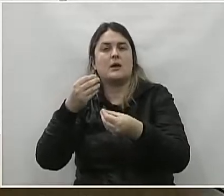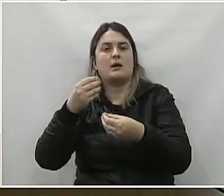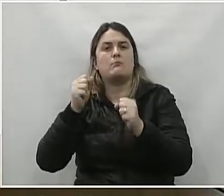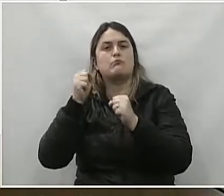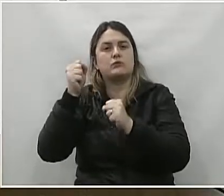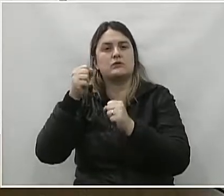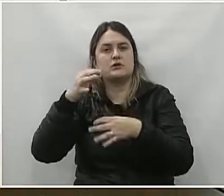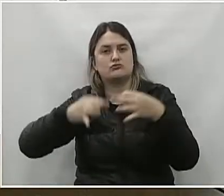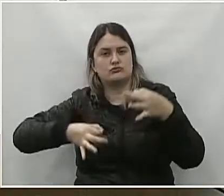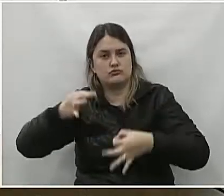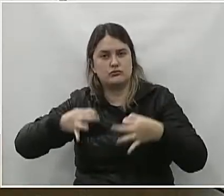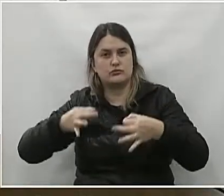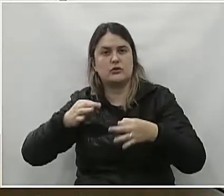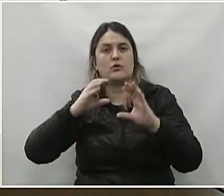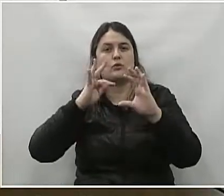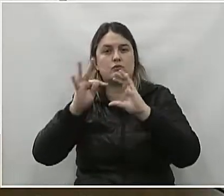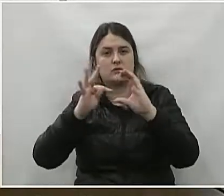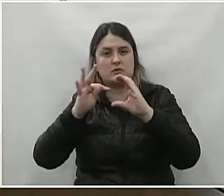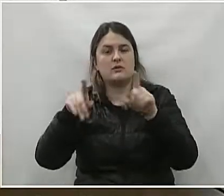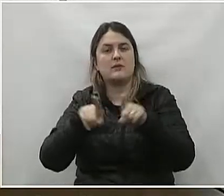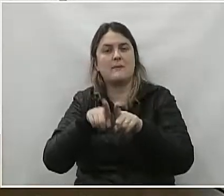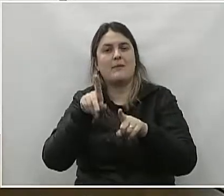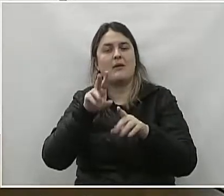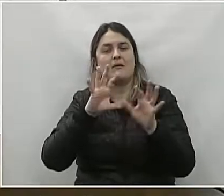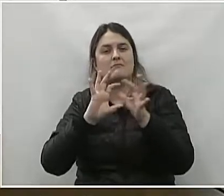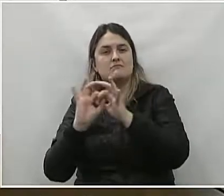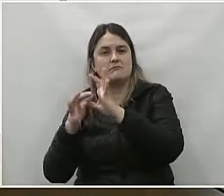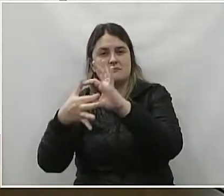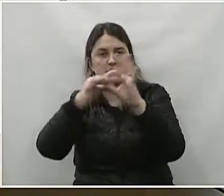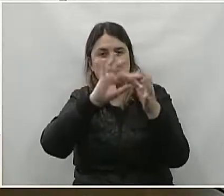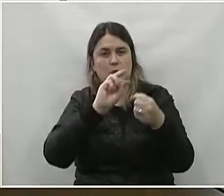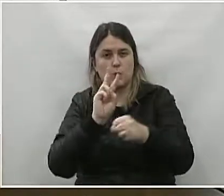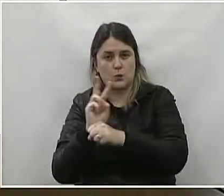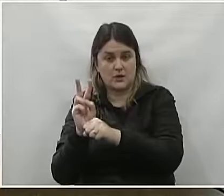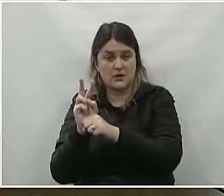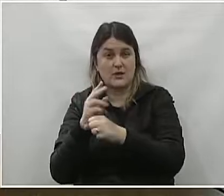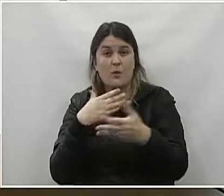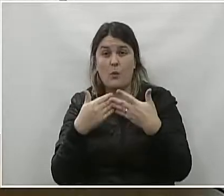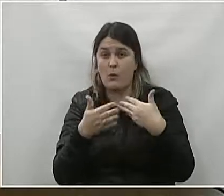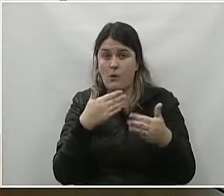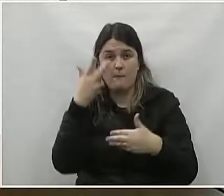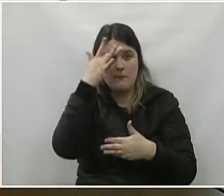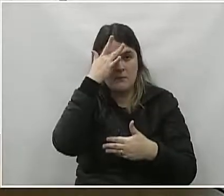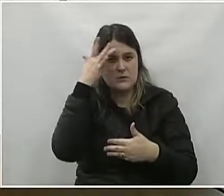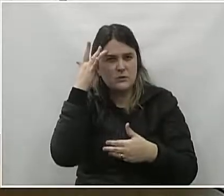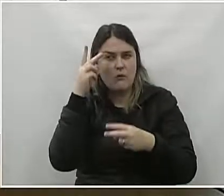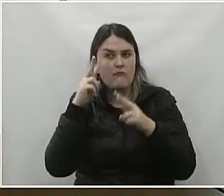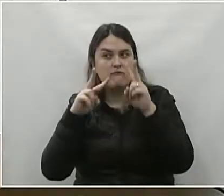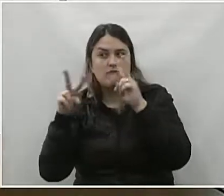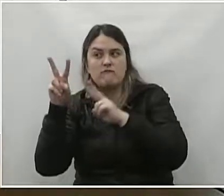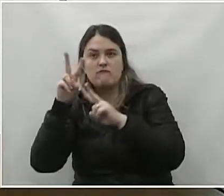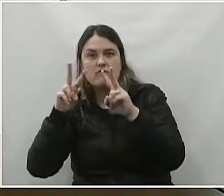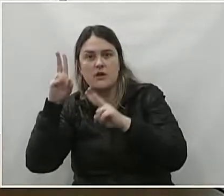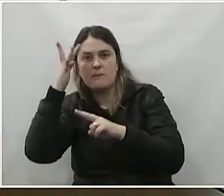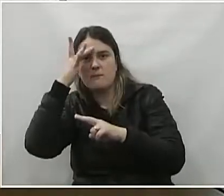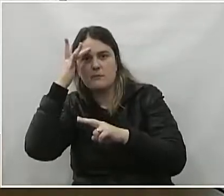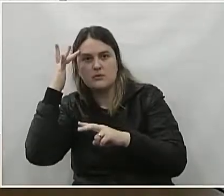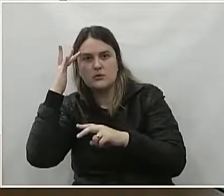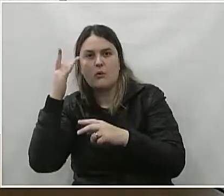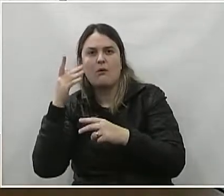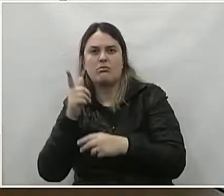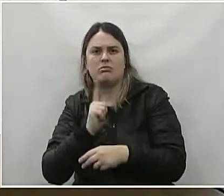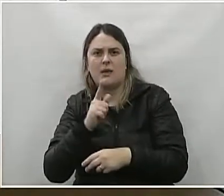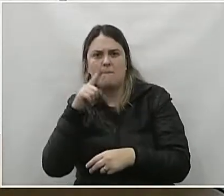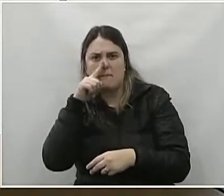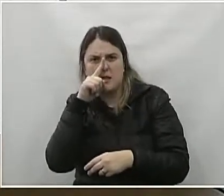Judiciário, Conselho Tutelar e da Rede de Proteção da nossa cidade. Qualquer pessoa que observa um indivíduo em situação de